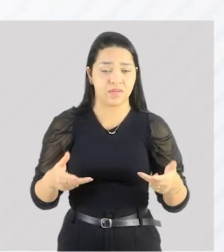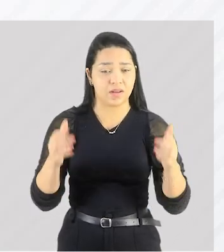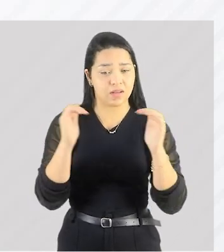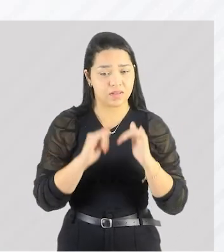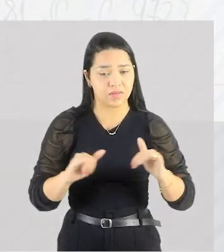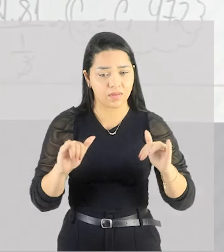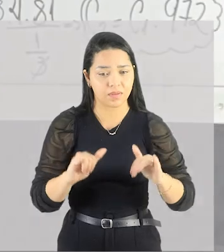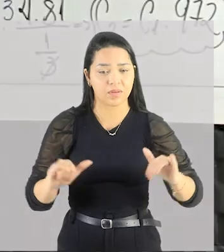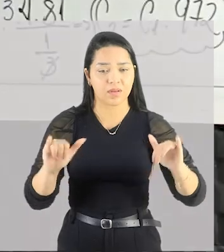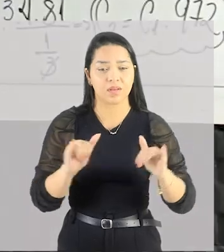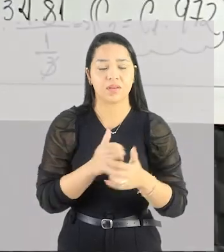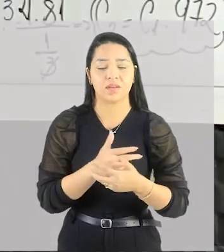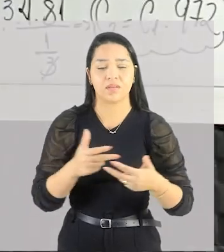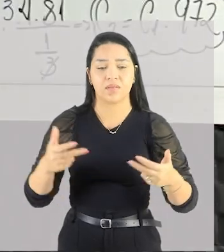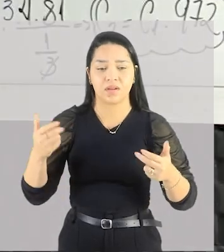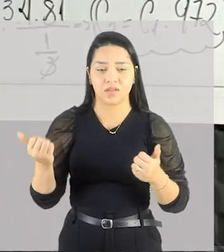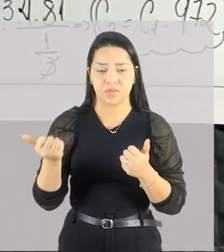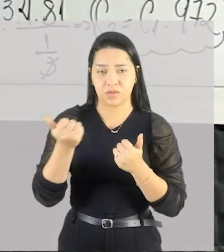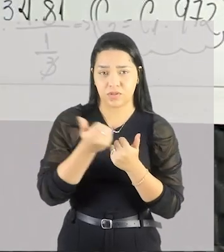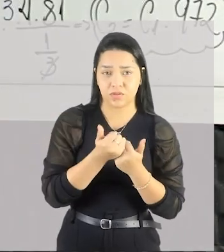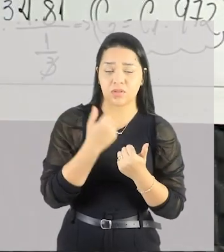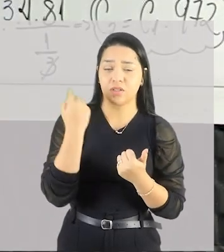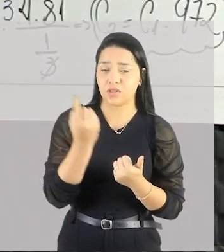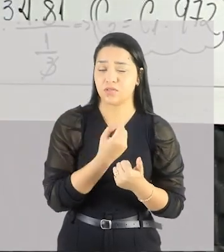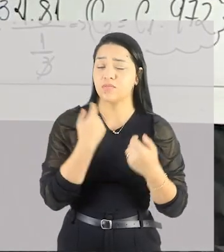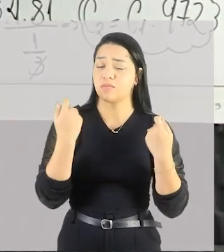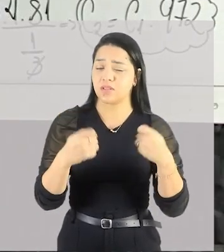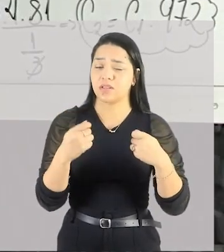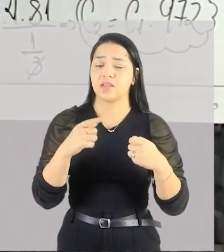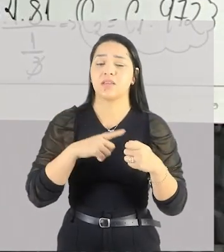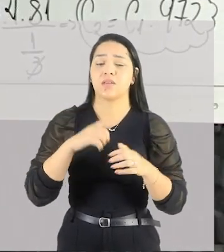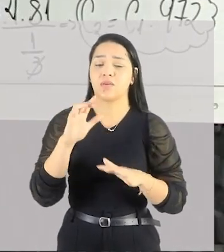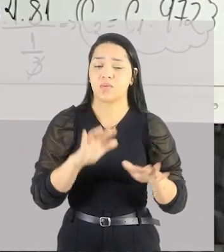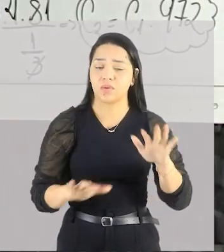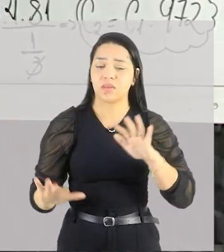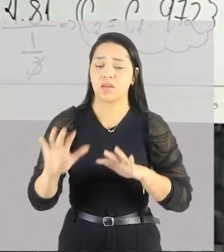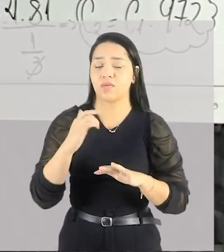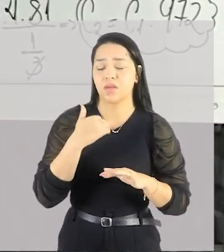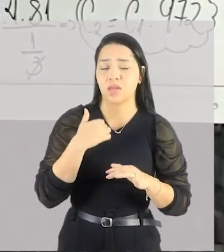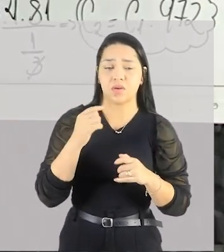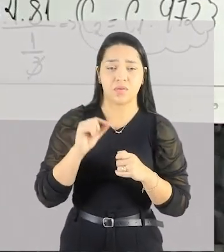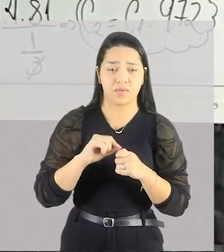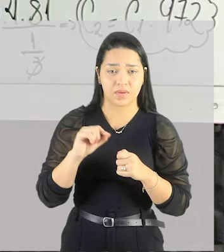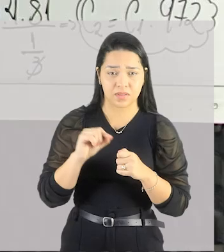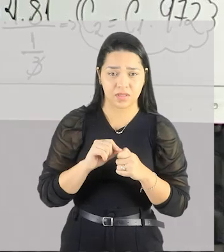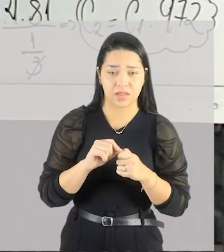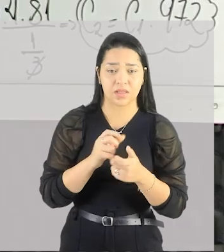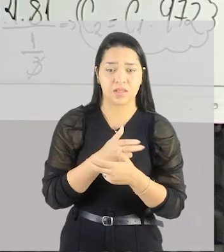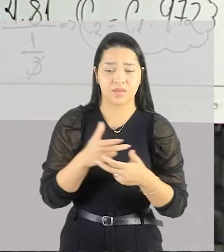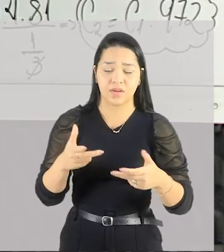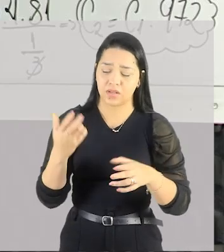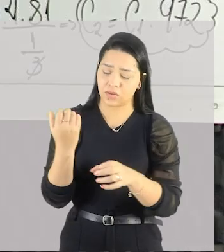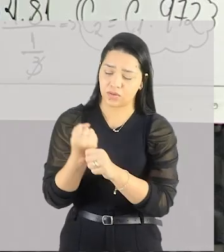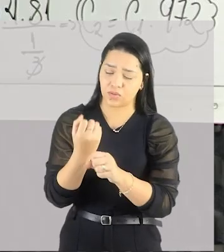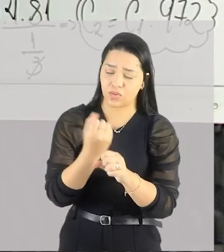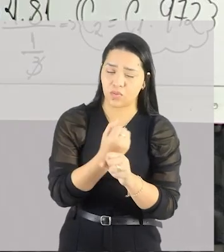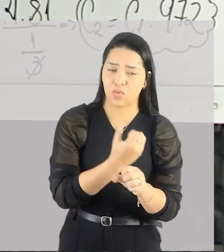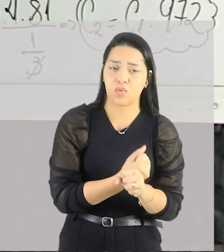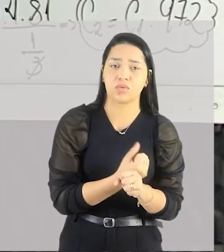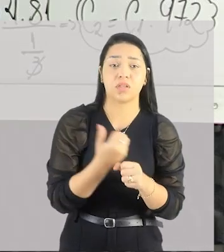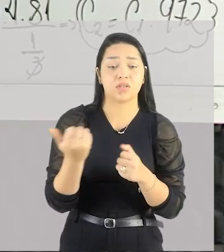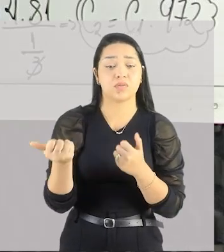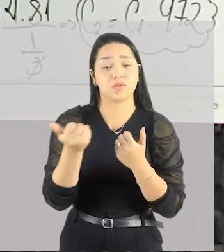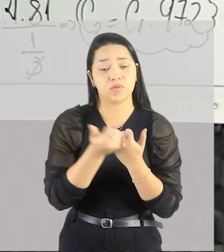fração. Repete a primeira e multiplica pelo inverso da segunda. Então ficou 3 vezes 4, 12, 12 vezes